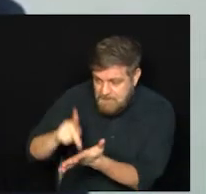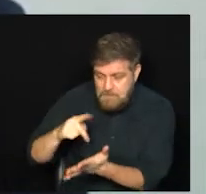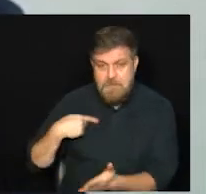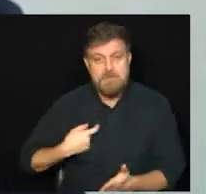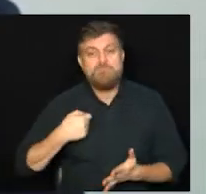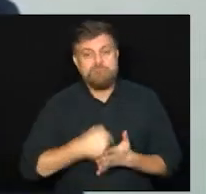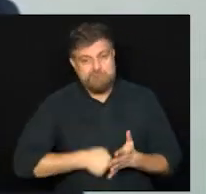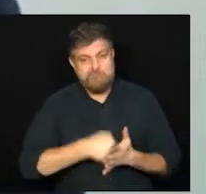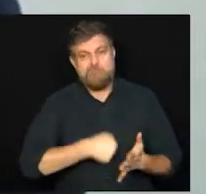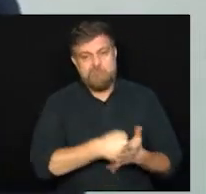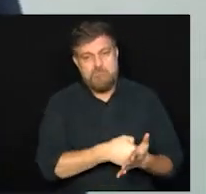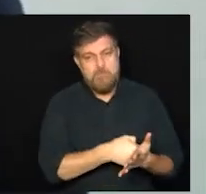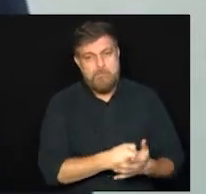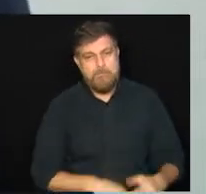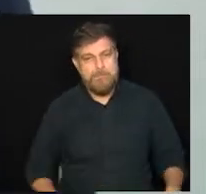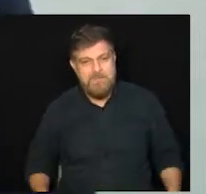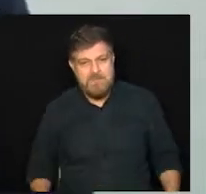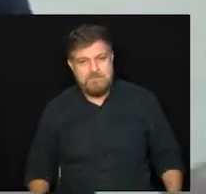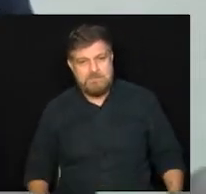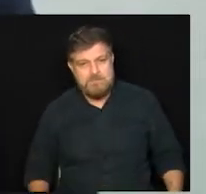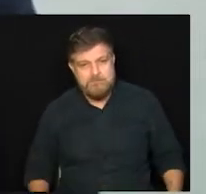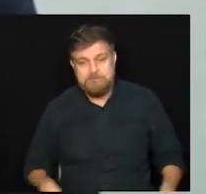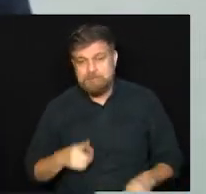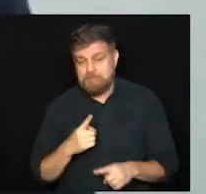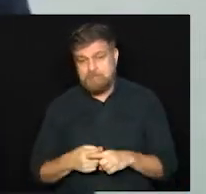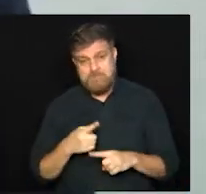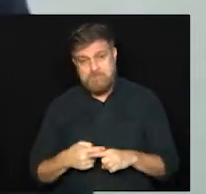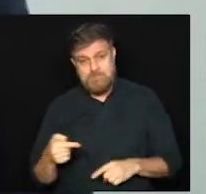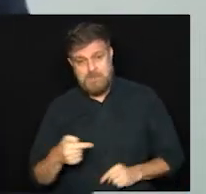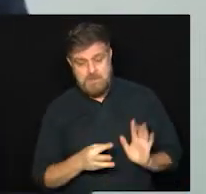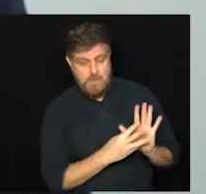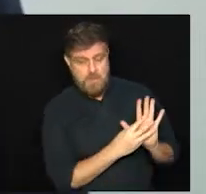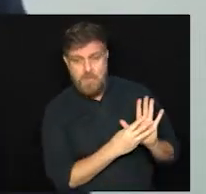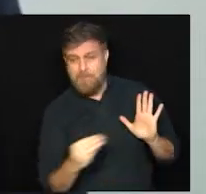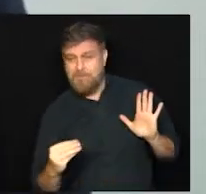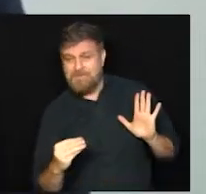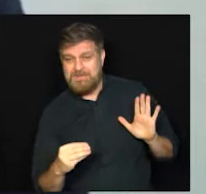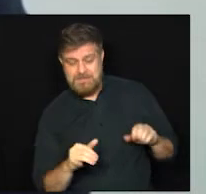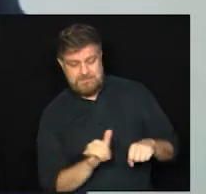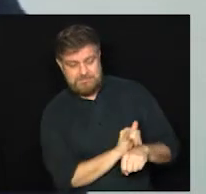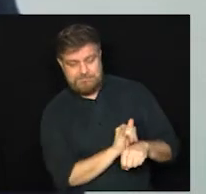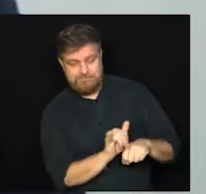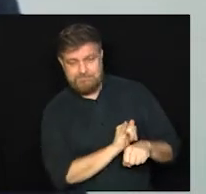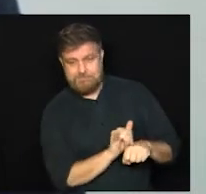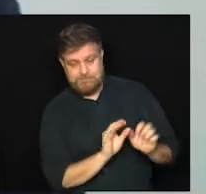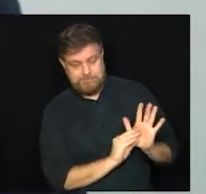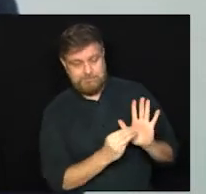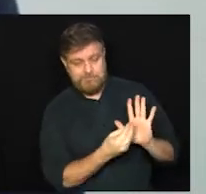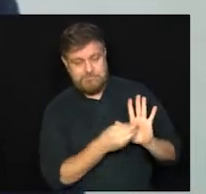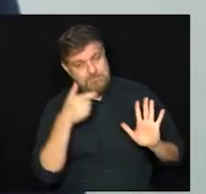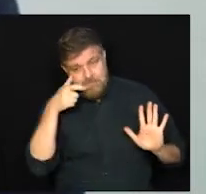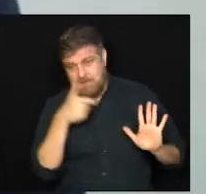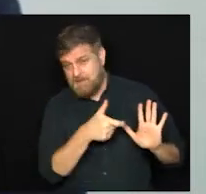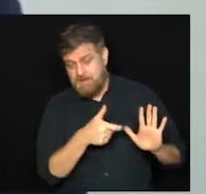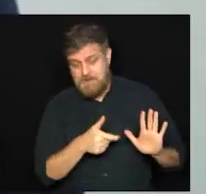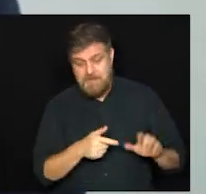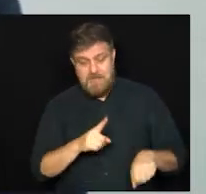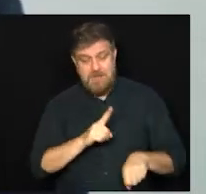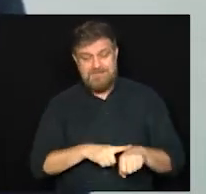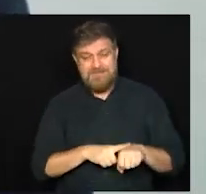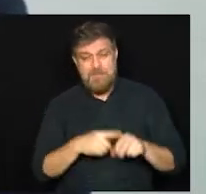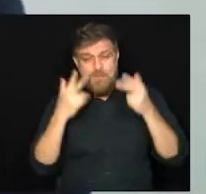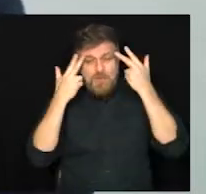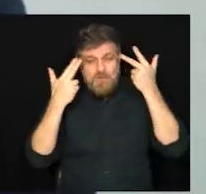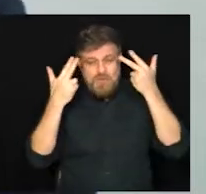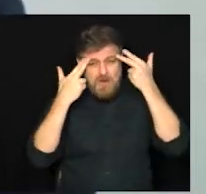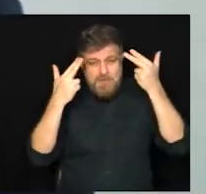do segmento, porque é um modelo que é interessante, mas interessante em momentos normais, porque ele promove,